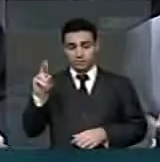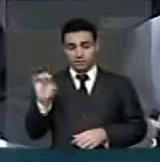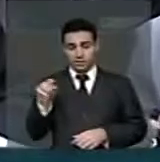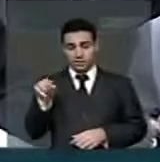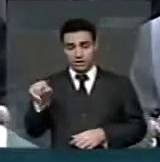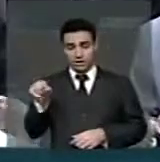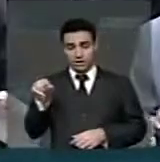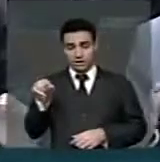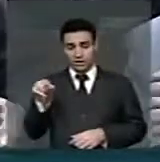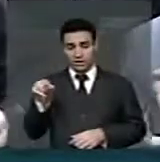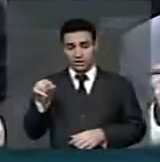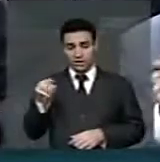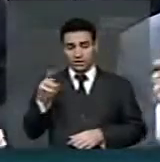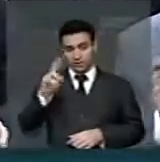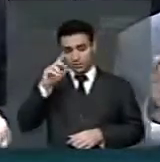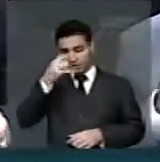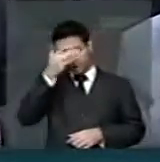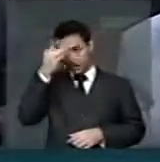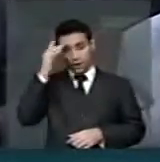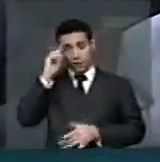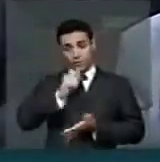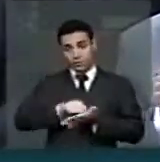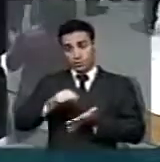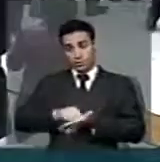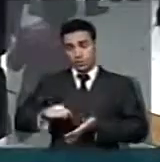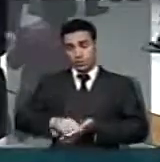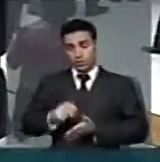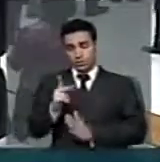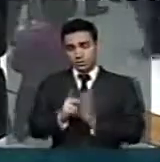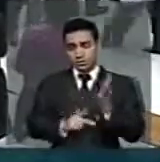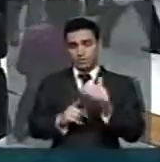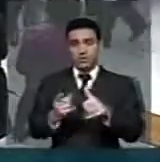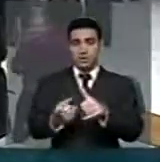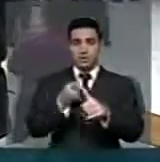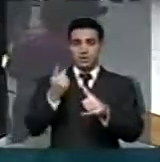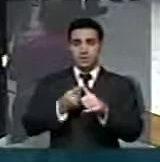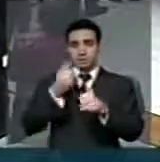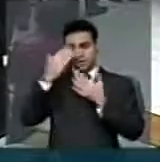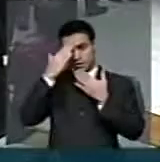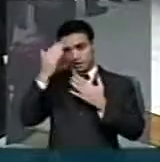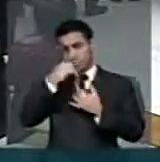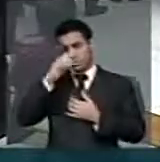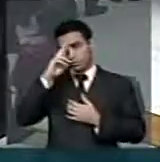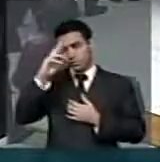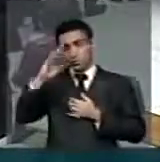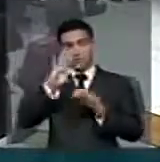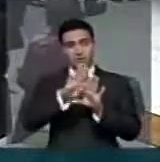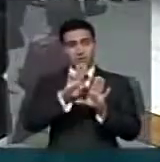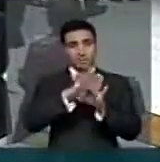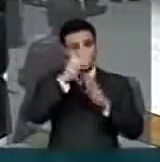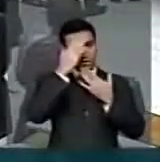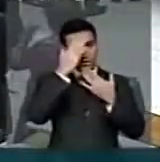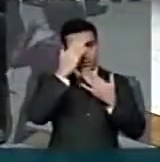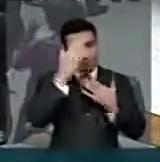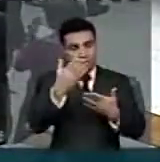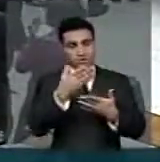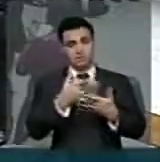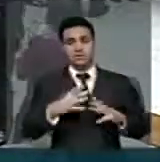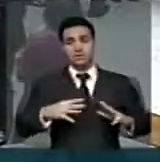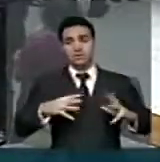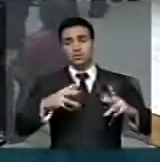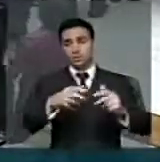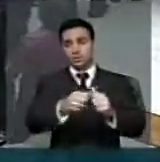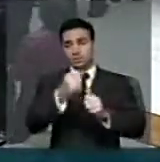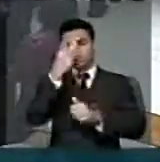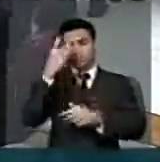Tem que conceder a palavra aí. Senhor presidente, primeiro para agradecer a Vossa Excelência e da mesma maneira agradecer aqui a todos